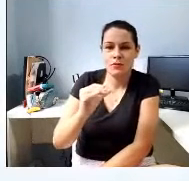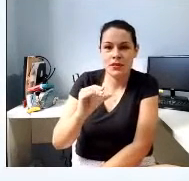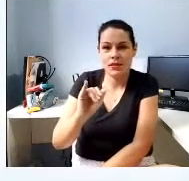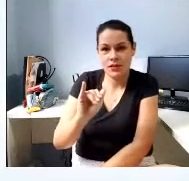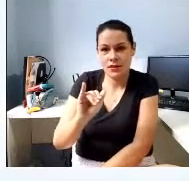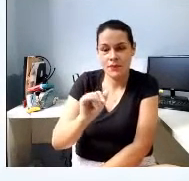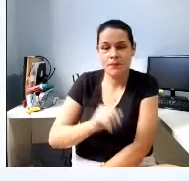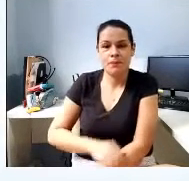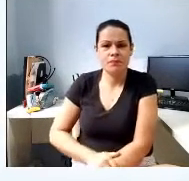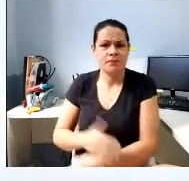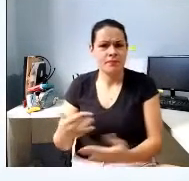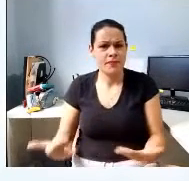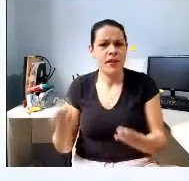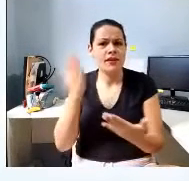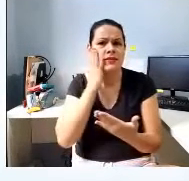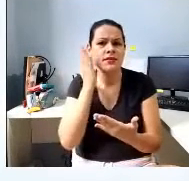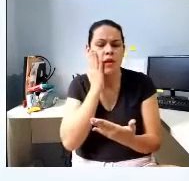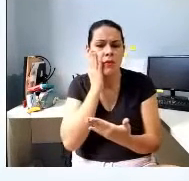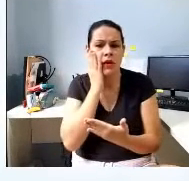Além de firmar a